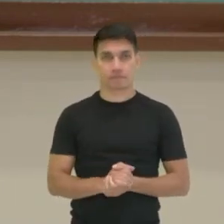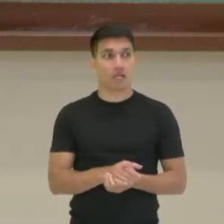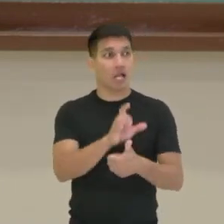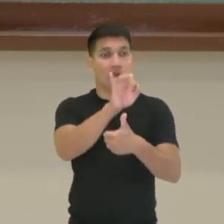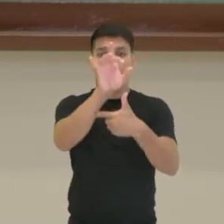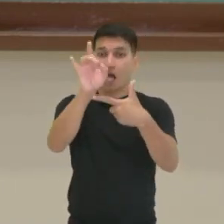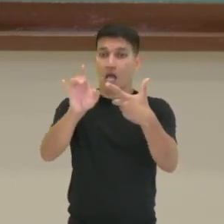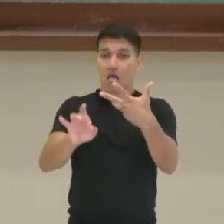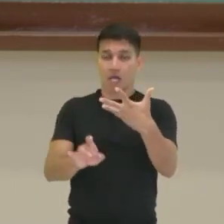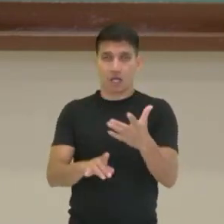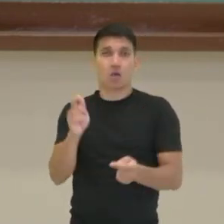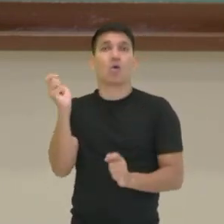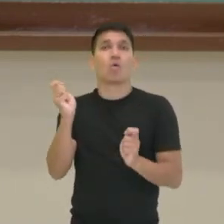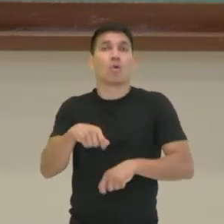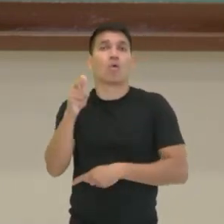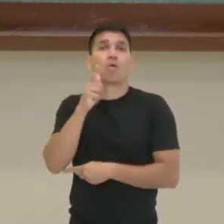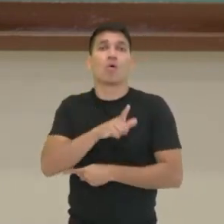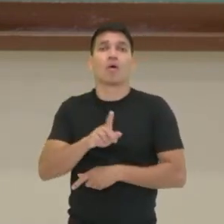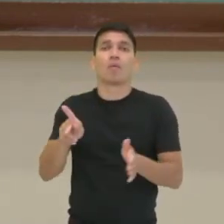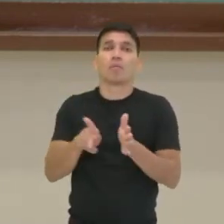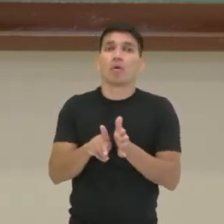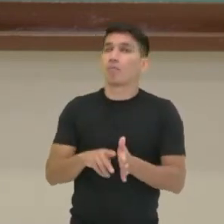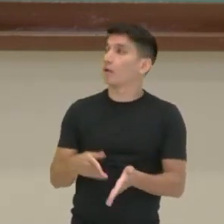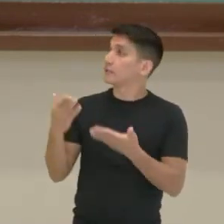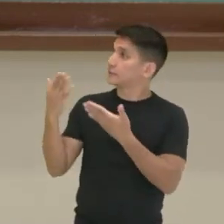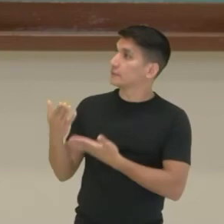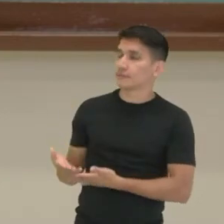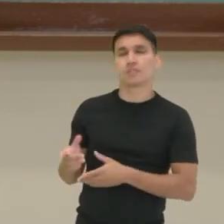uma com as suas referidas